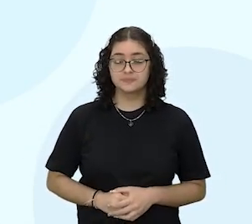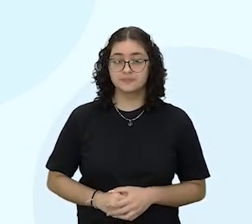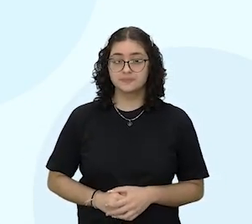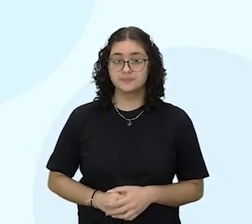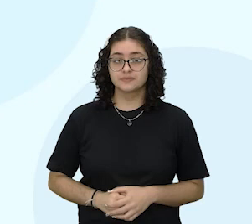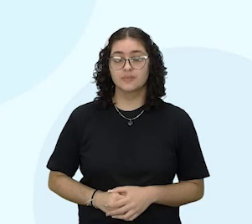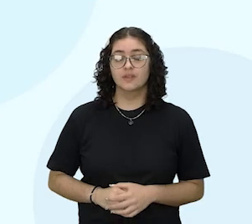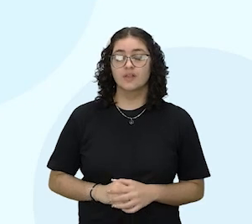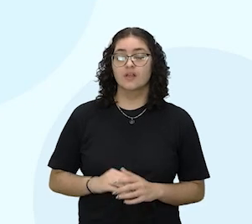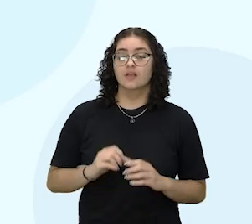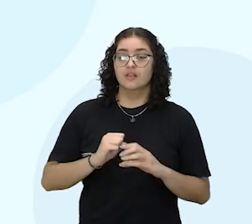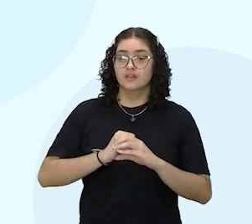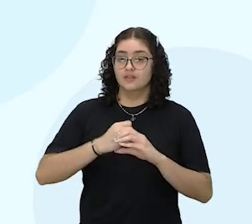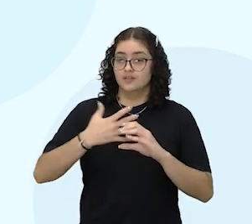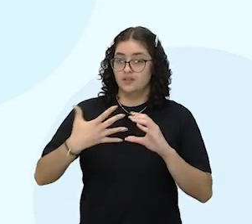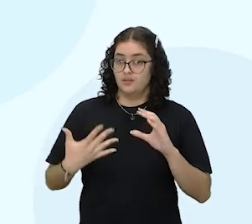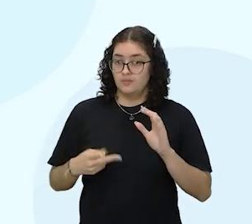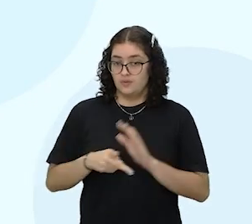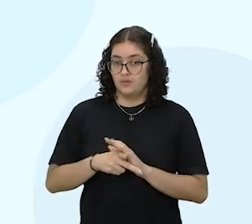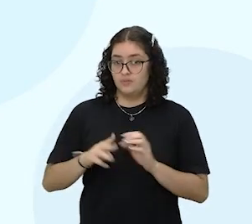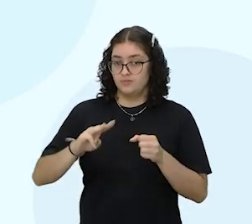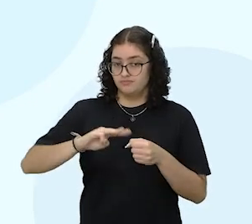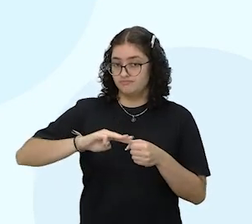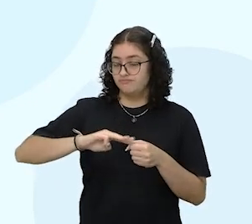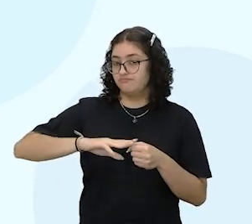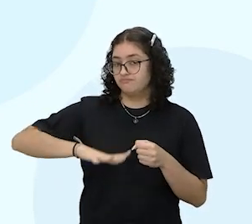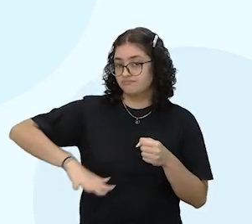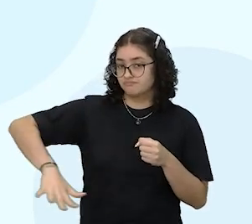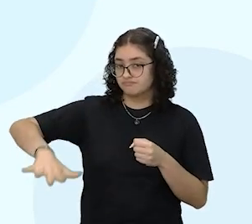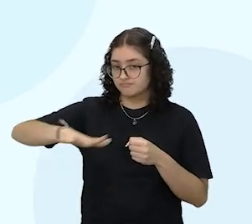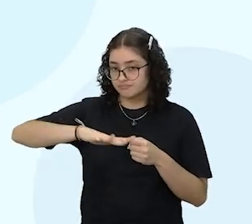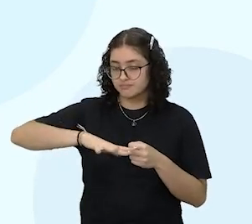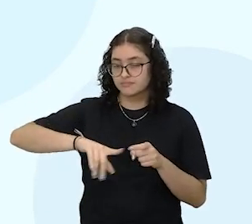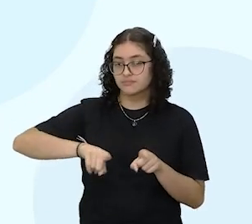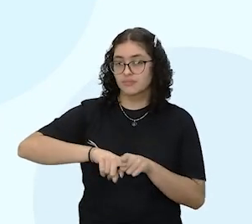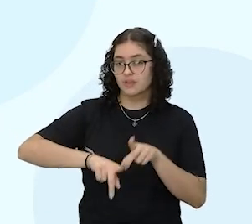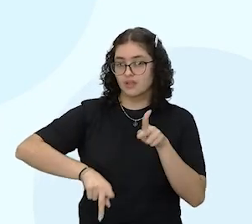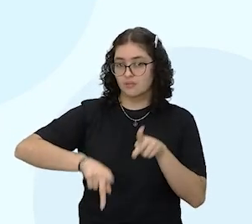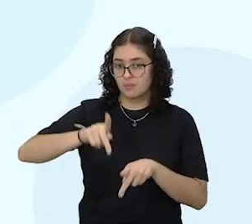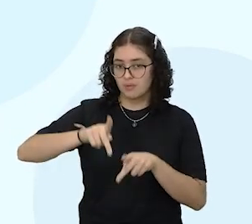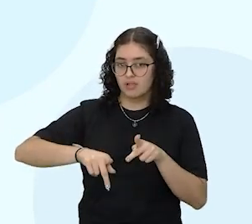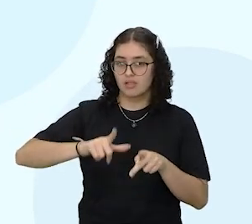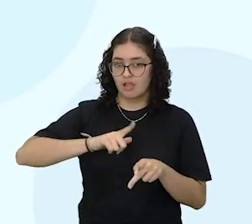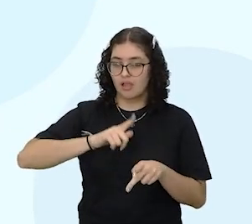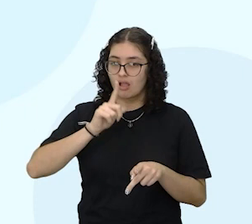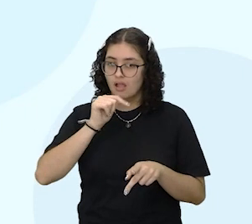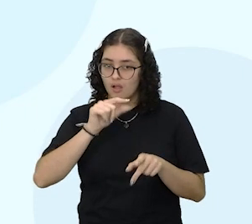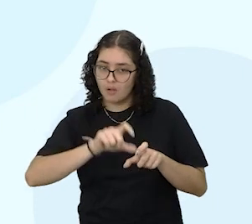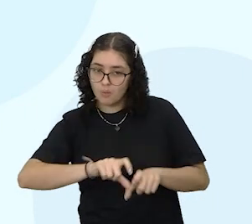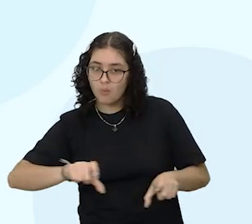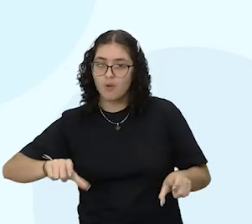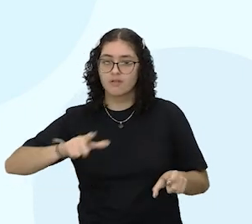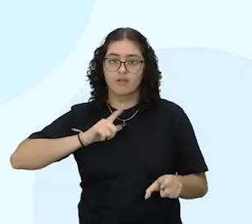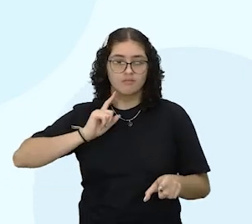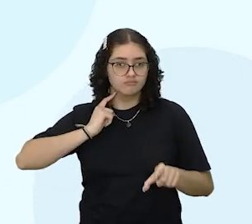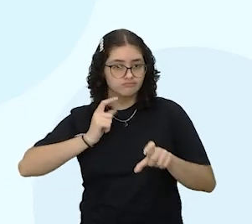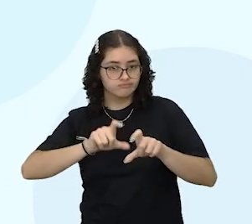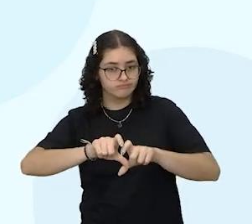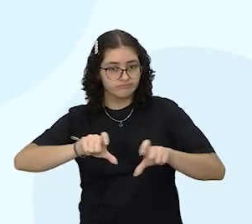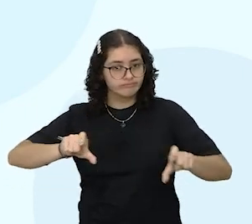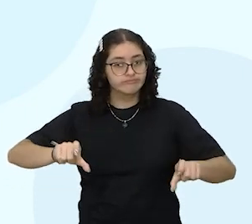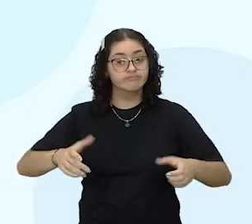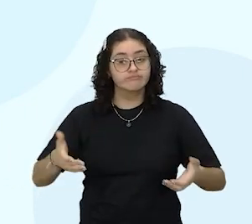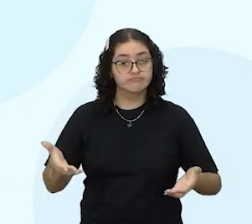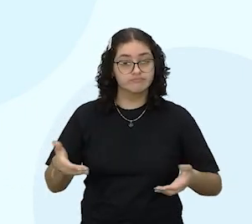são as características desse município? A sua população tem água encanada? Tem esgoto?